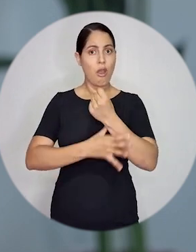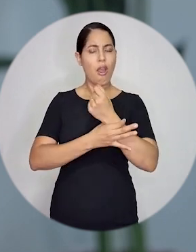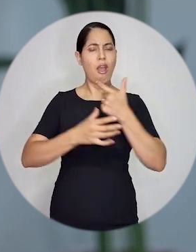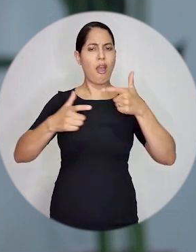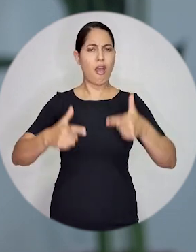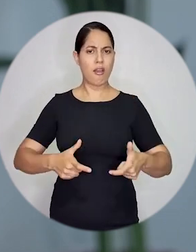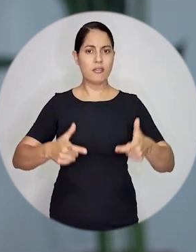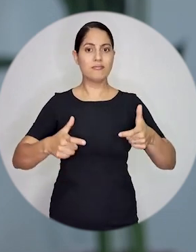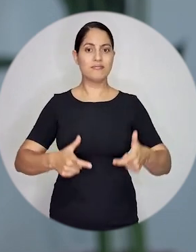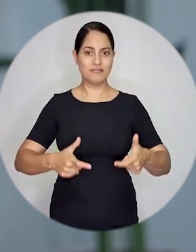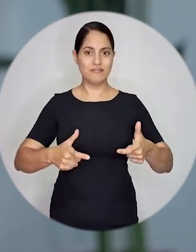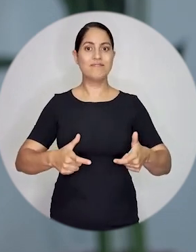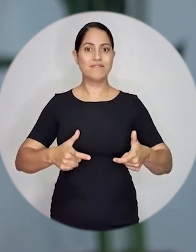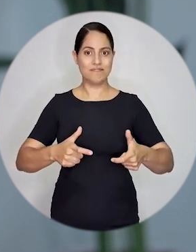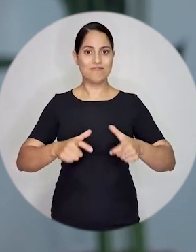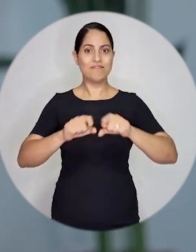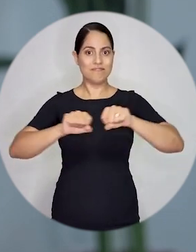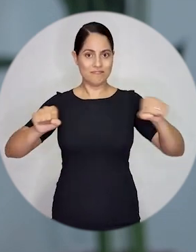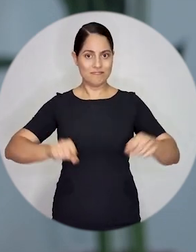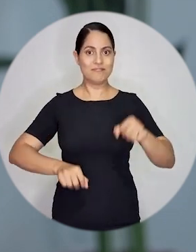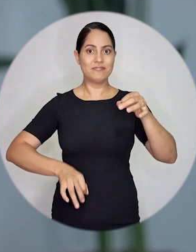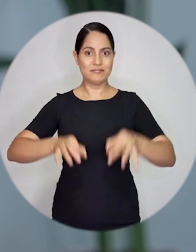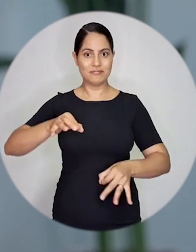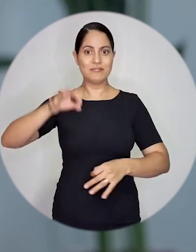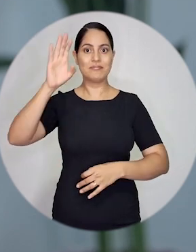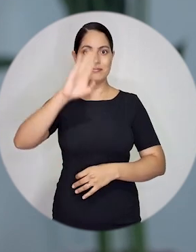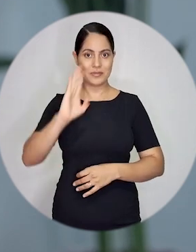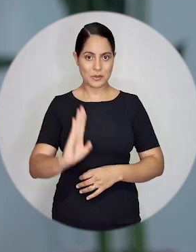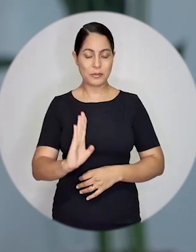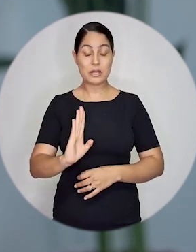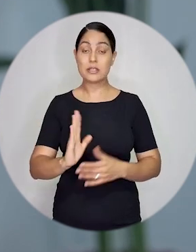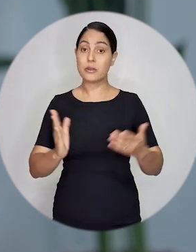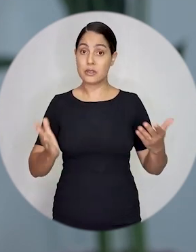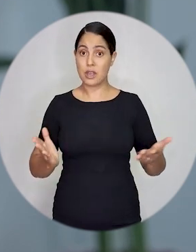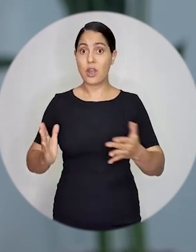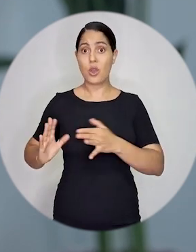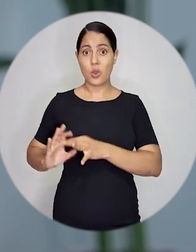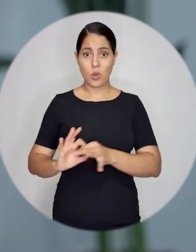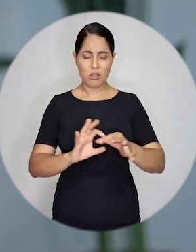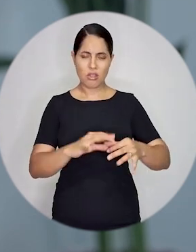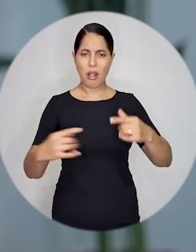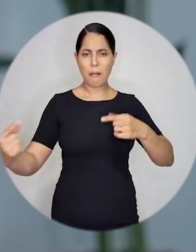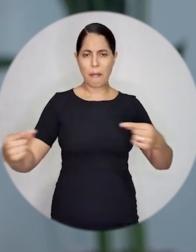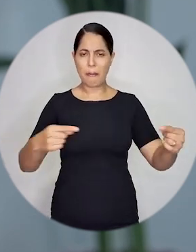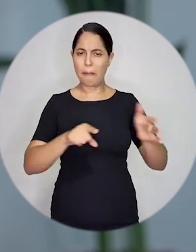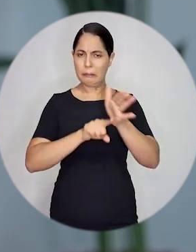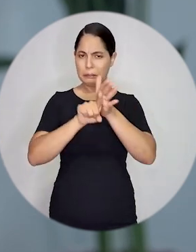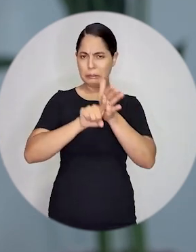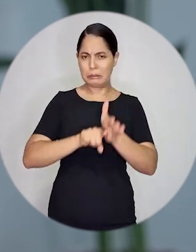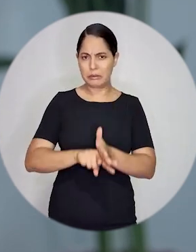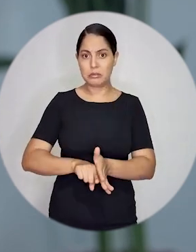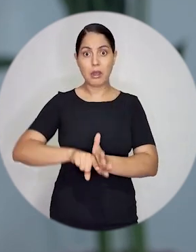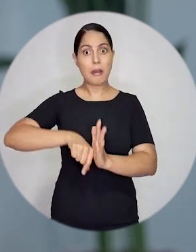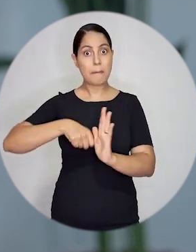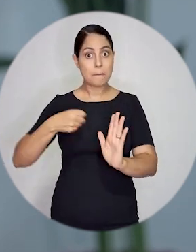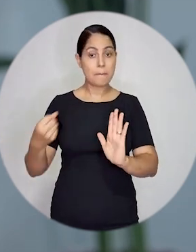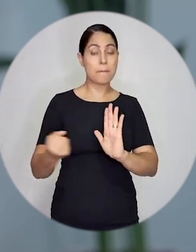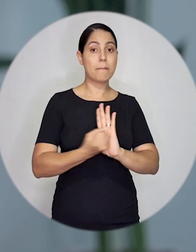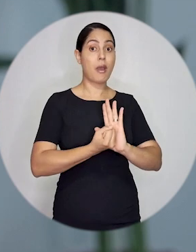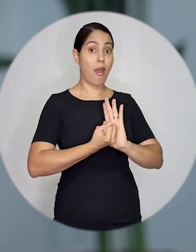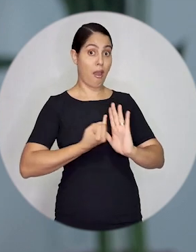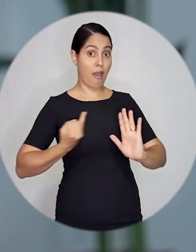no sistema de justiça brasileiro. A deliberação, após longo período de discussão e análise, apresenta um